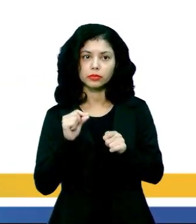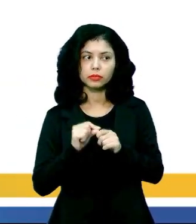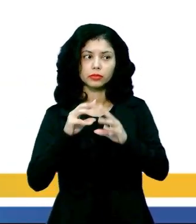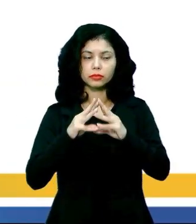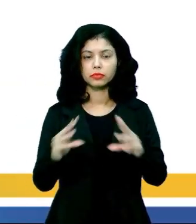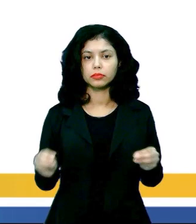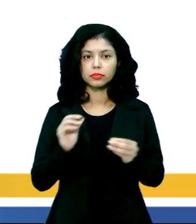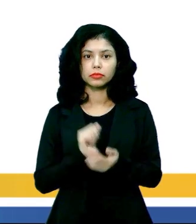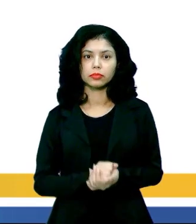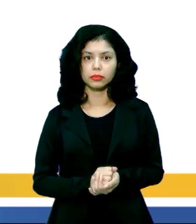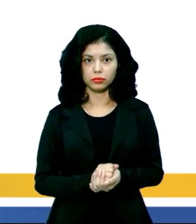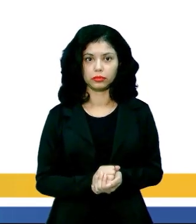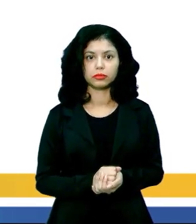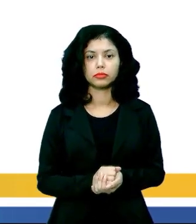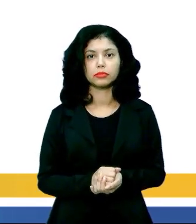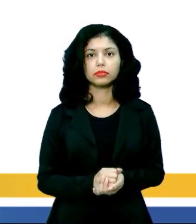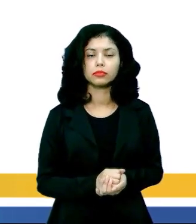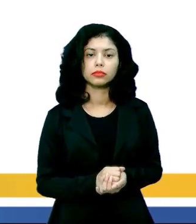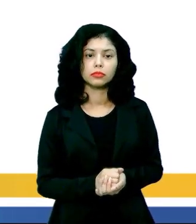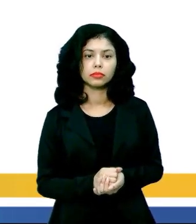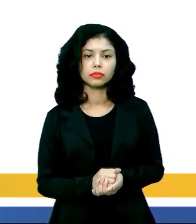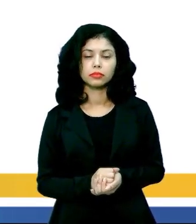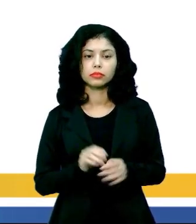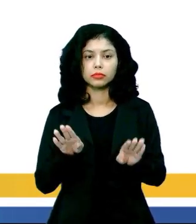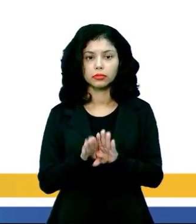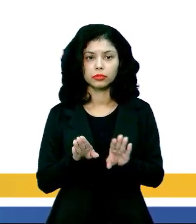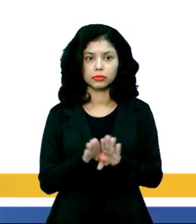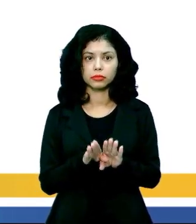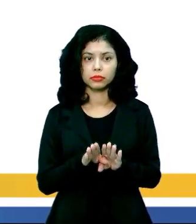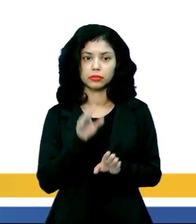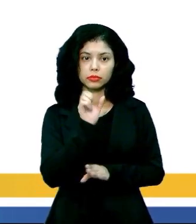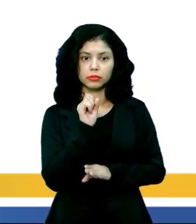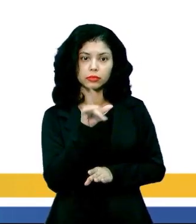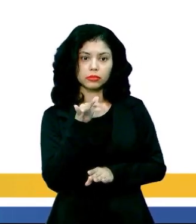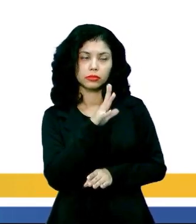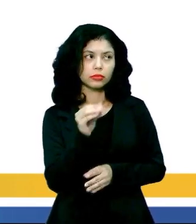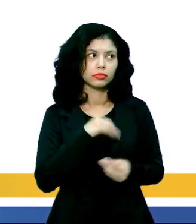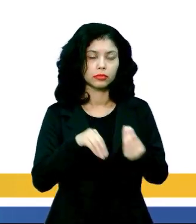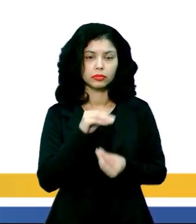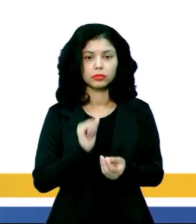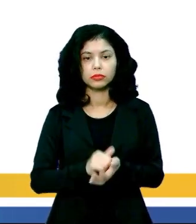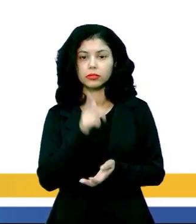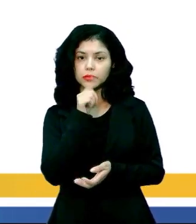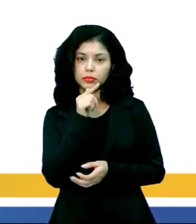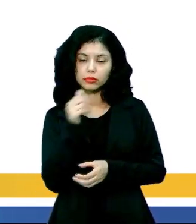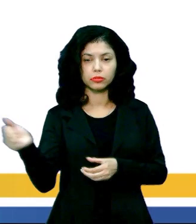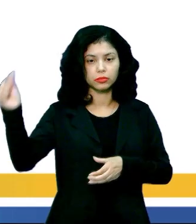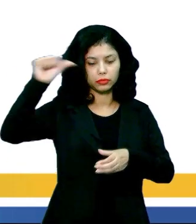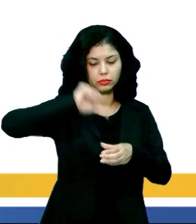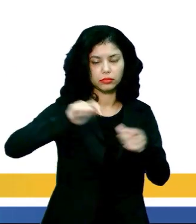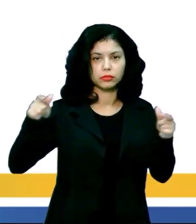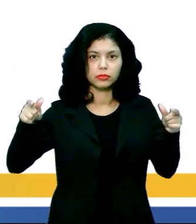uma diluição, eu tenho ali uma solução concentrada. Quando eu adiciono água, eu vou ter uma solução menos concentrada,